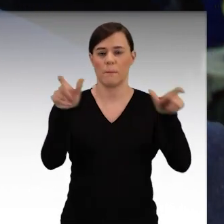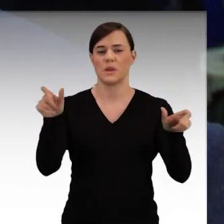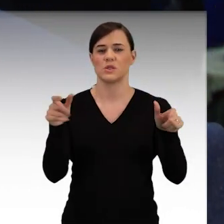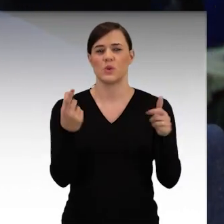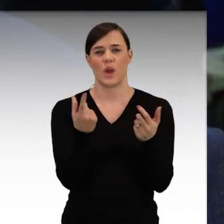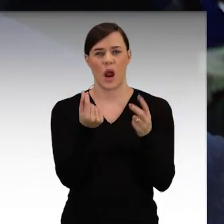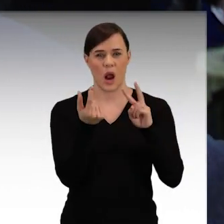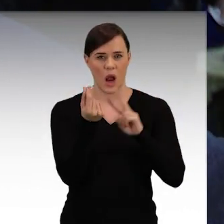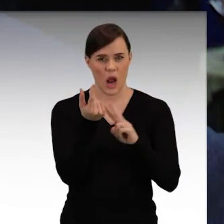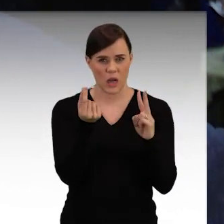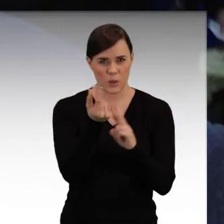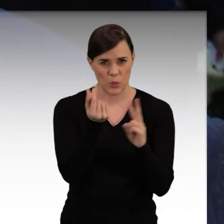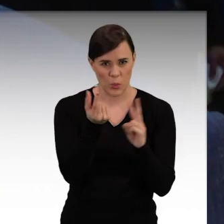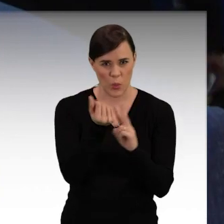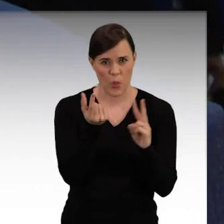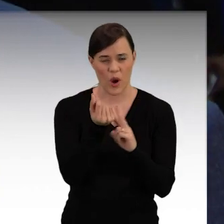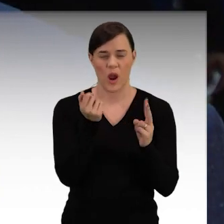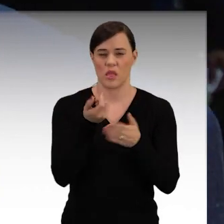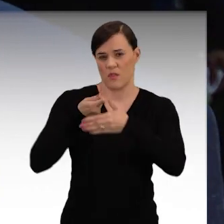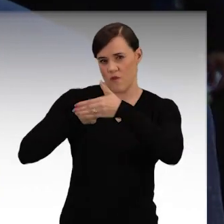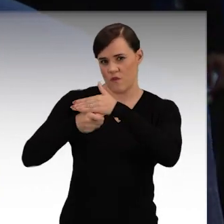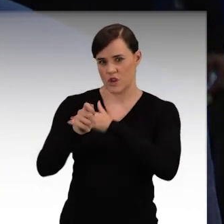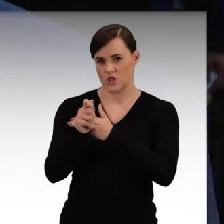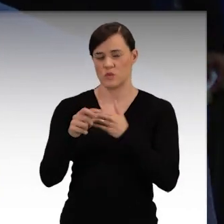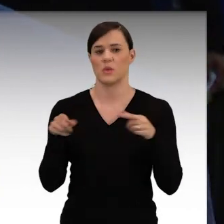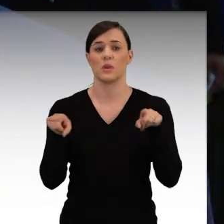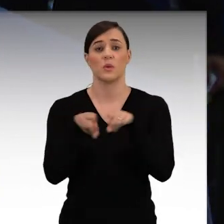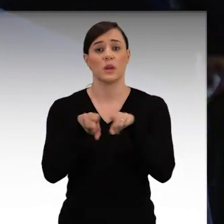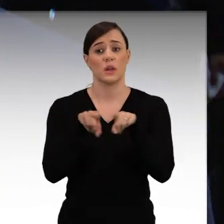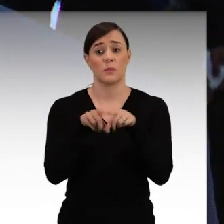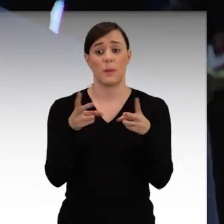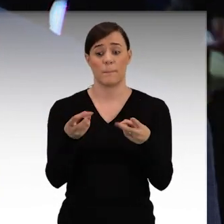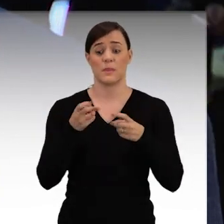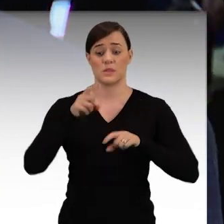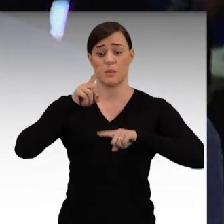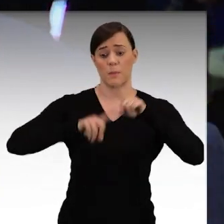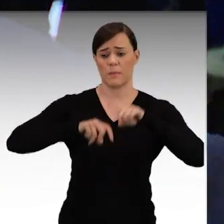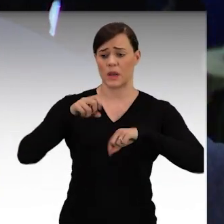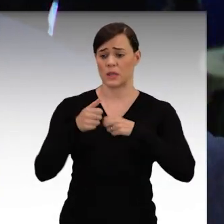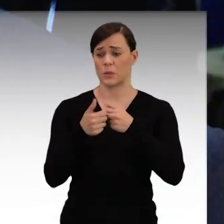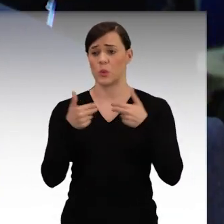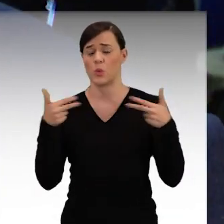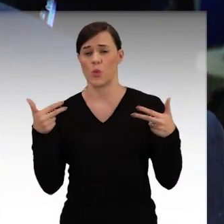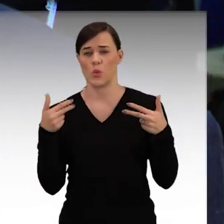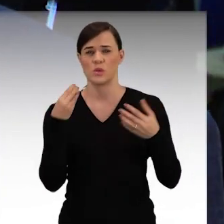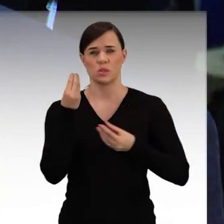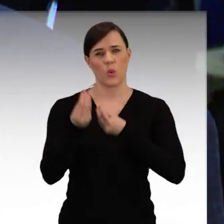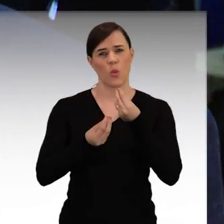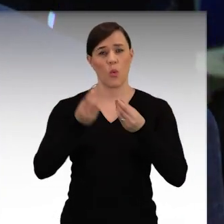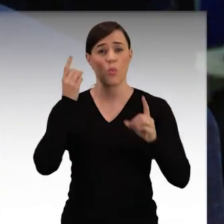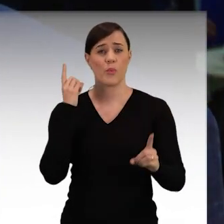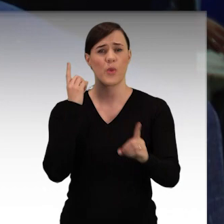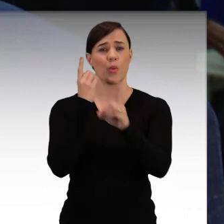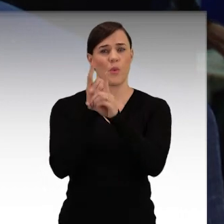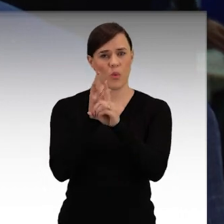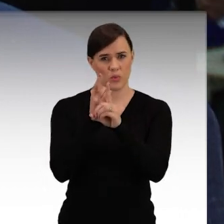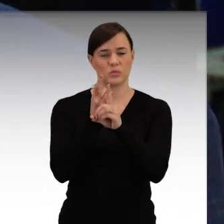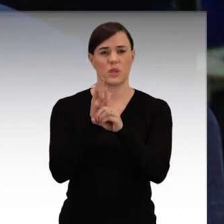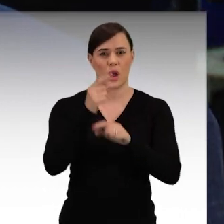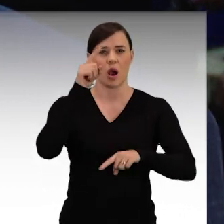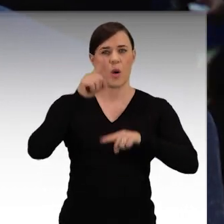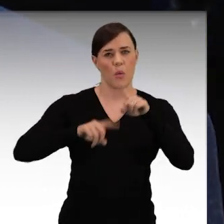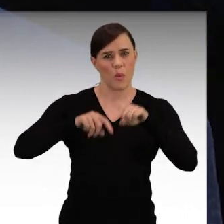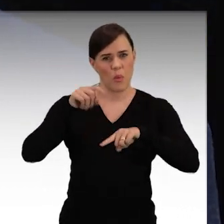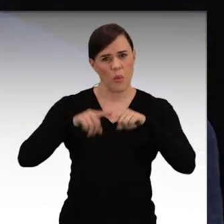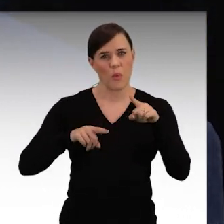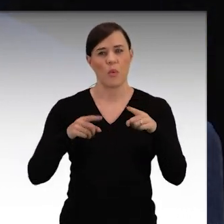são as criptomoedas, né? Investimento em criptomoeda. E, além disso, a persecução patrimonial, como se encontrar bens que